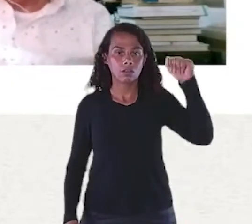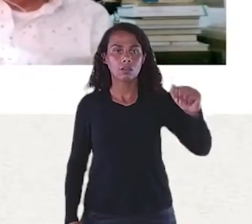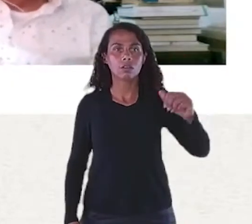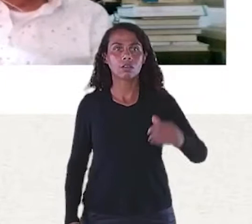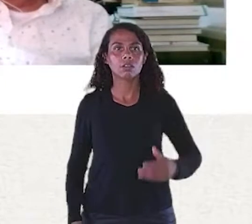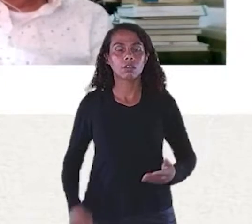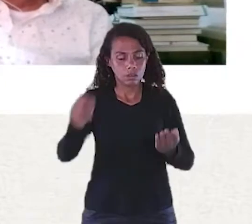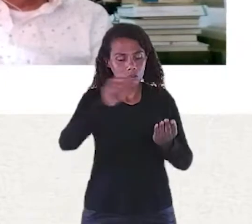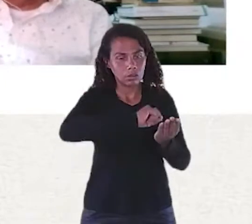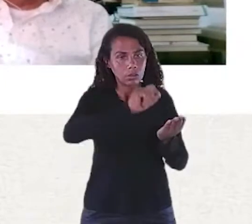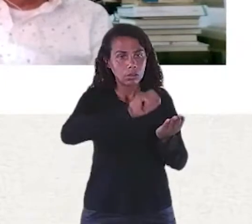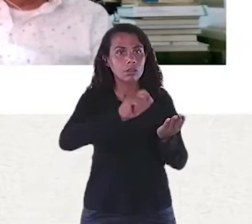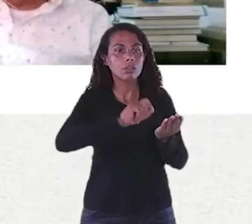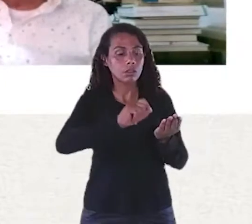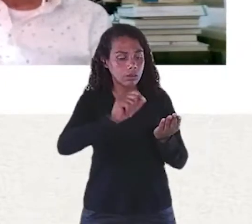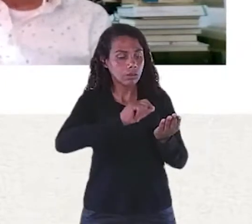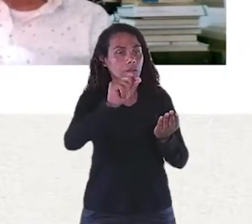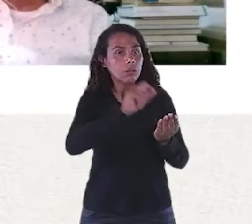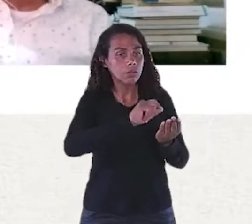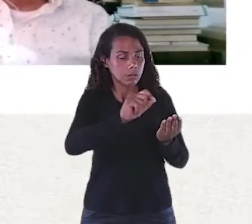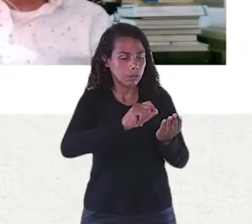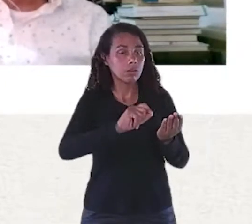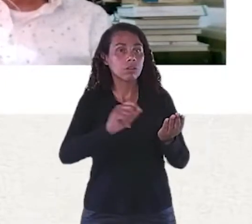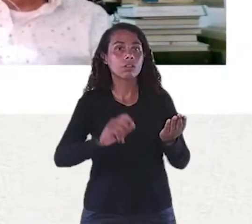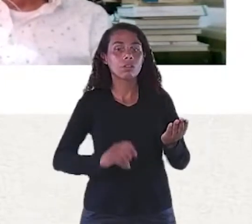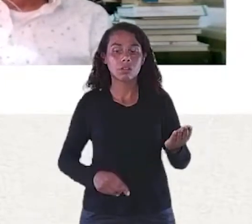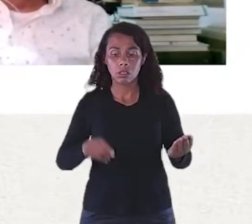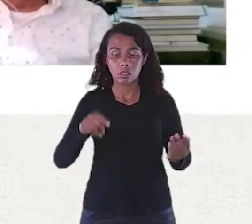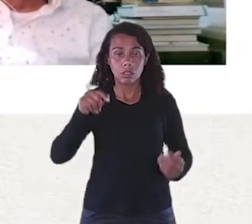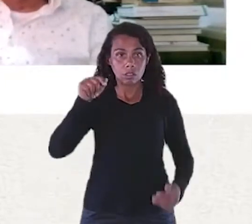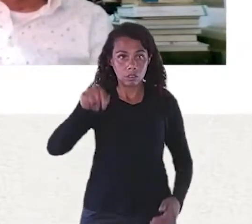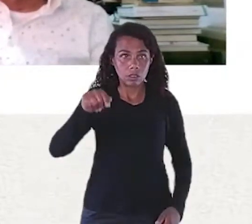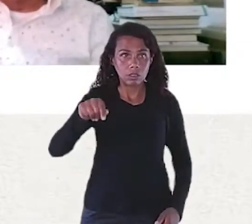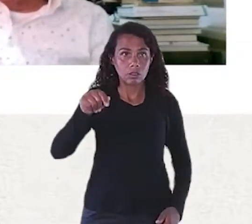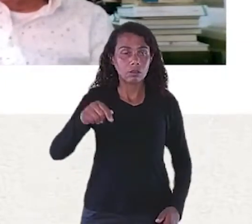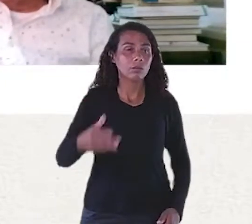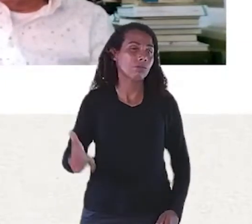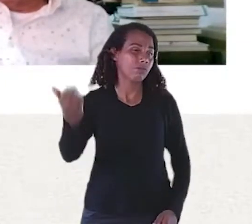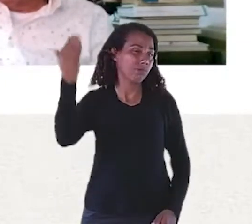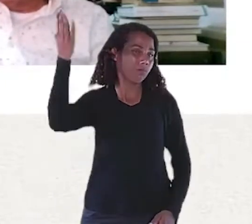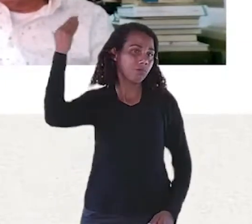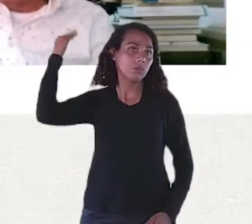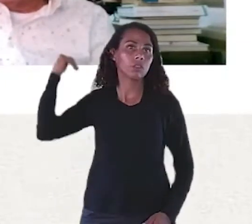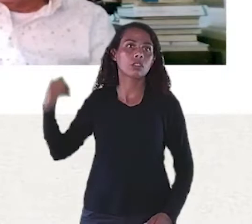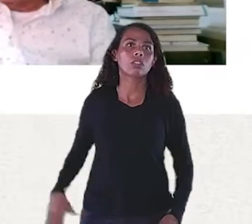na folha branca, ele me ajudou muitíssimo. Se o livro